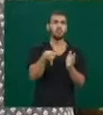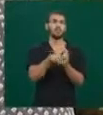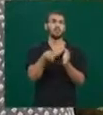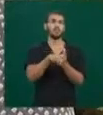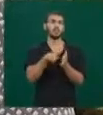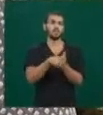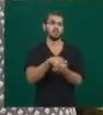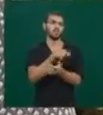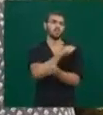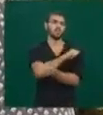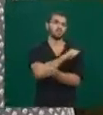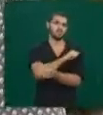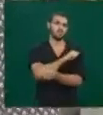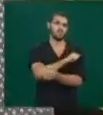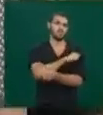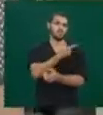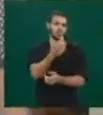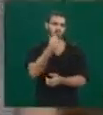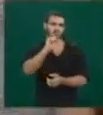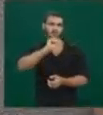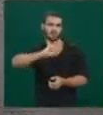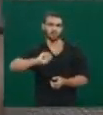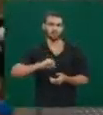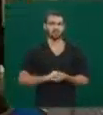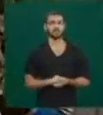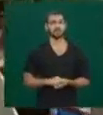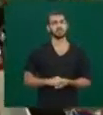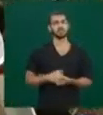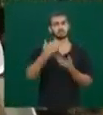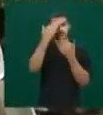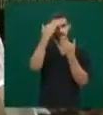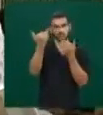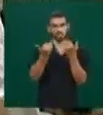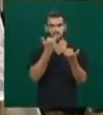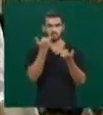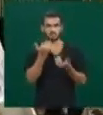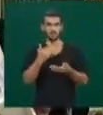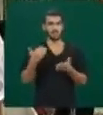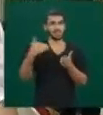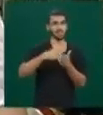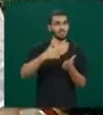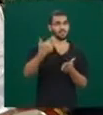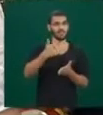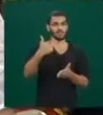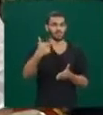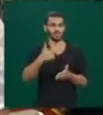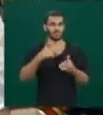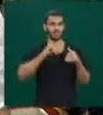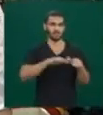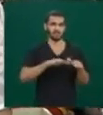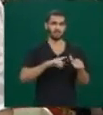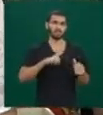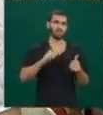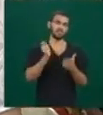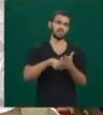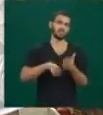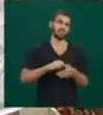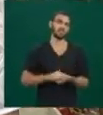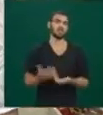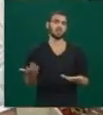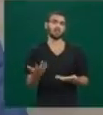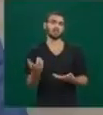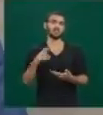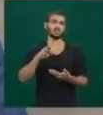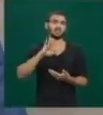de 2018. Ok, muito obrigada pelas informações. Só lembrando, até o dia 22 de setembro é o período de inscrições. Flávio, voltamos ao